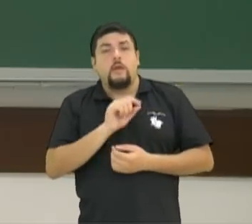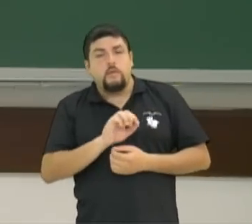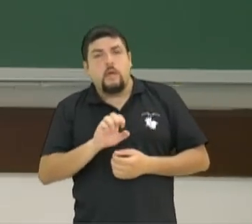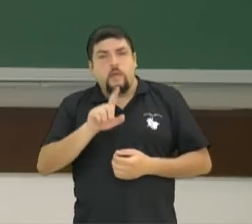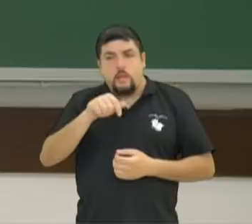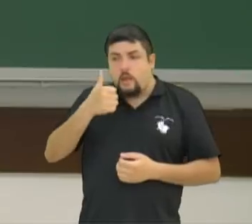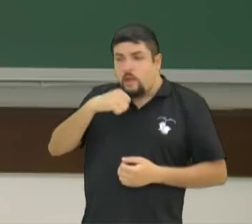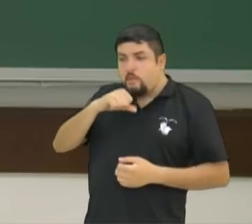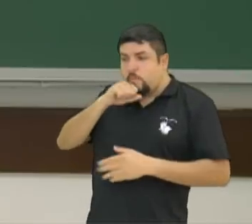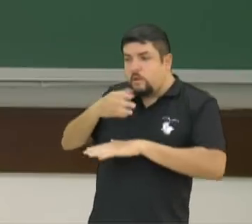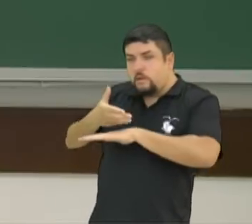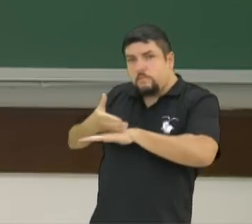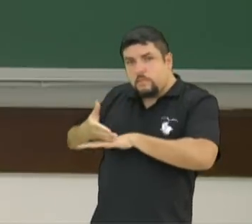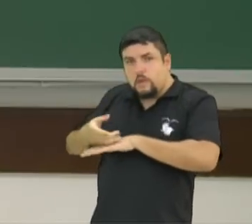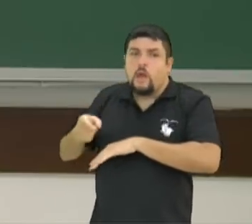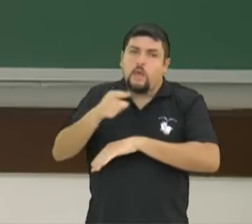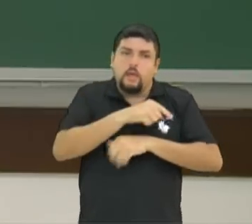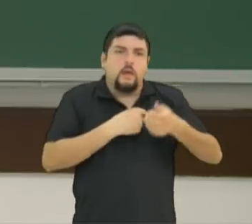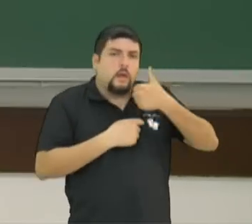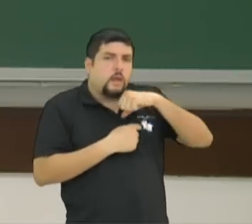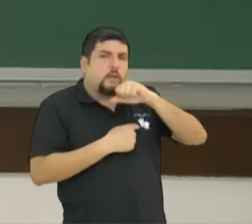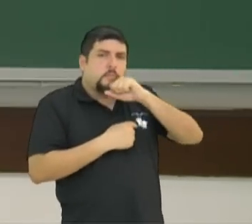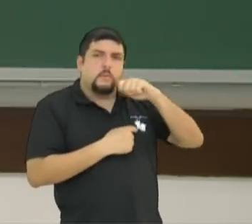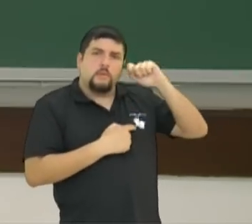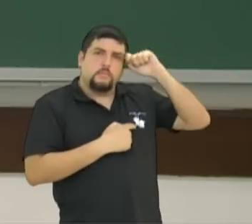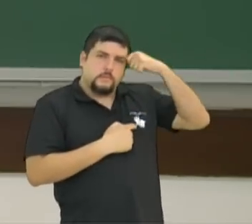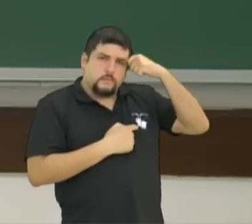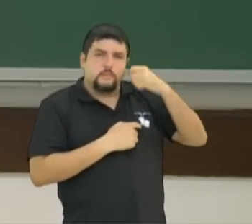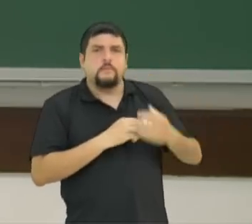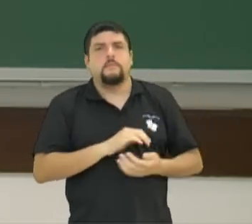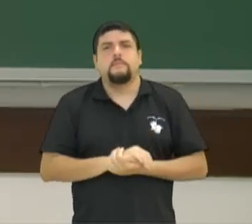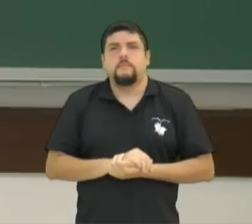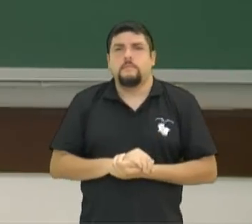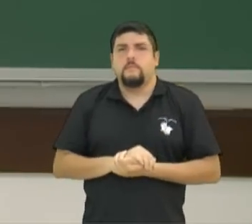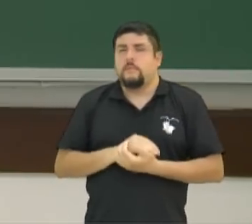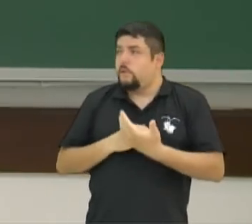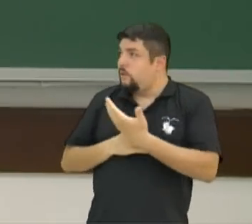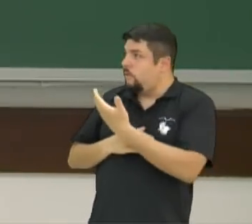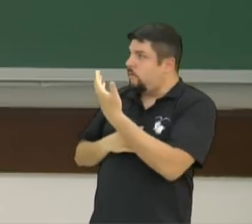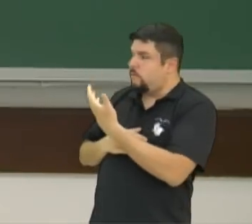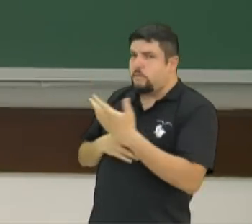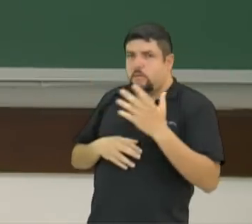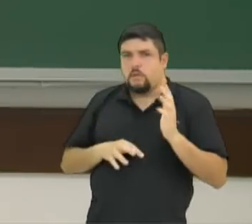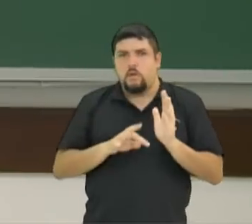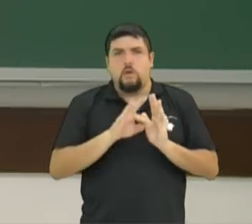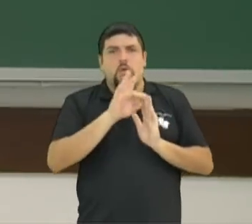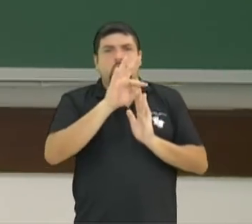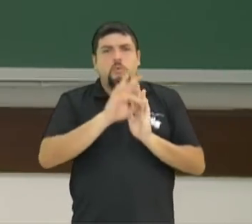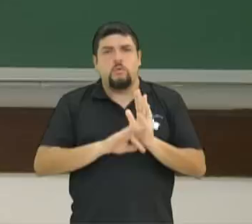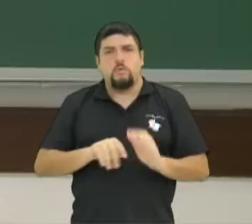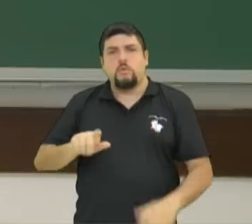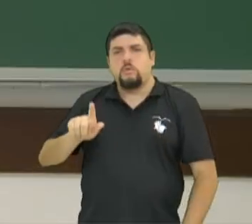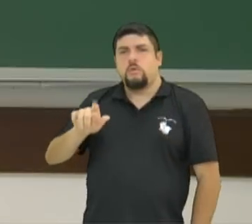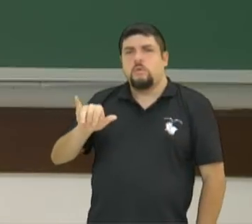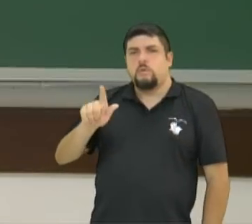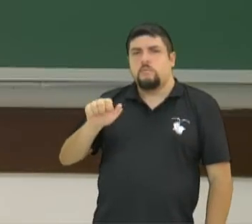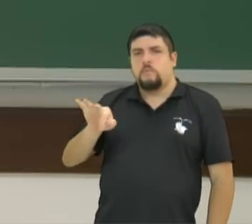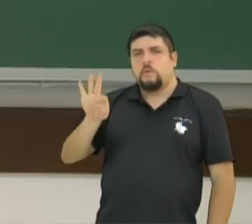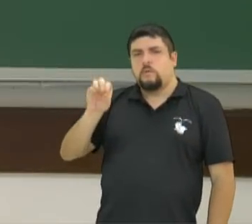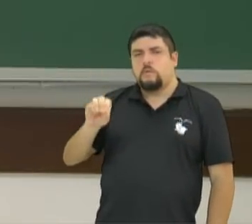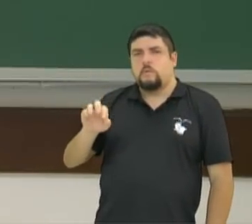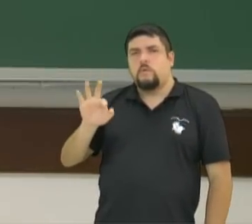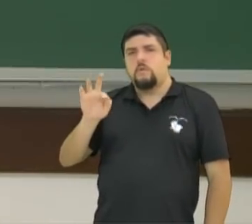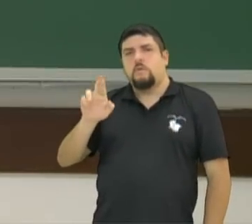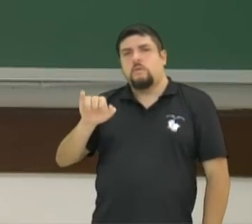né? Então, muito menino brasileiro, trago aqui um texto para vocês do Gilberto Freire, muito menino brasileiro do tempo da